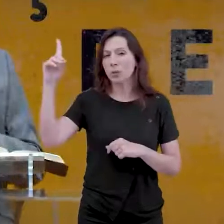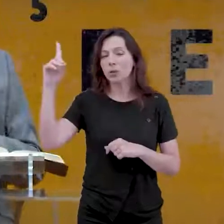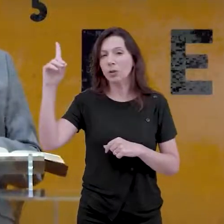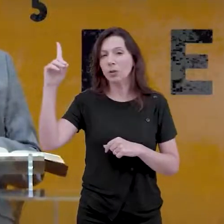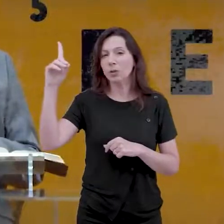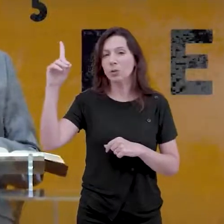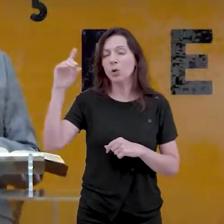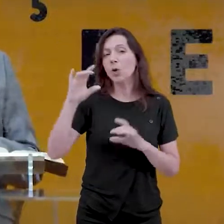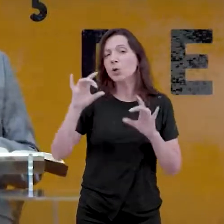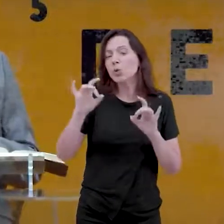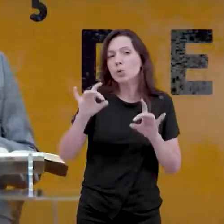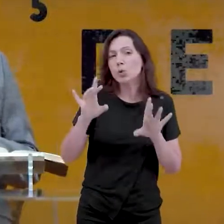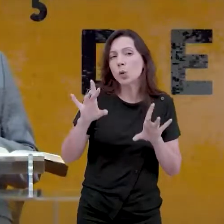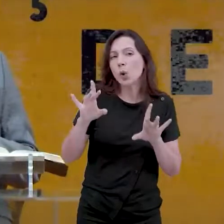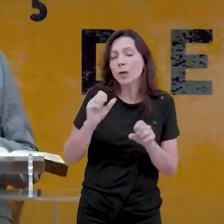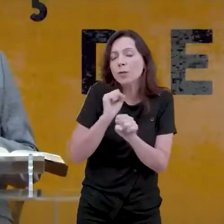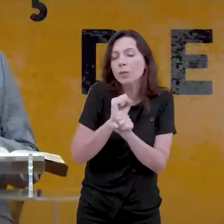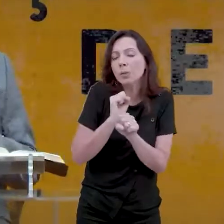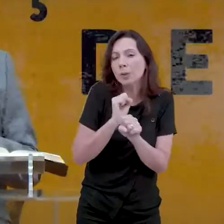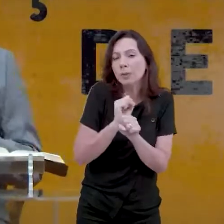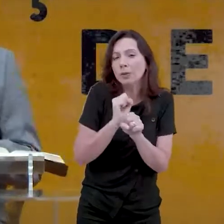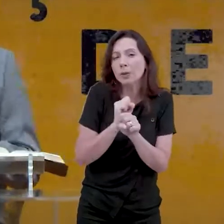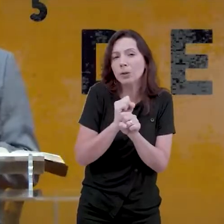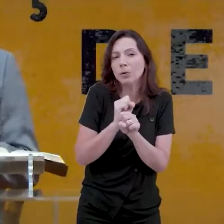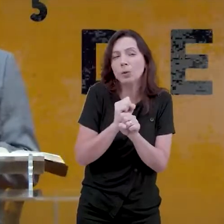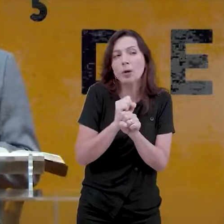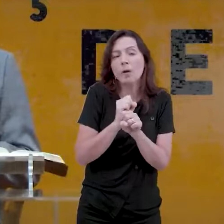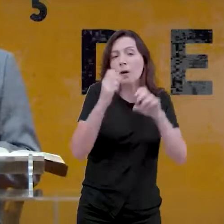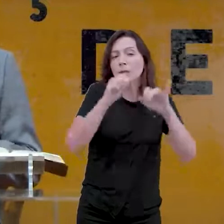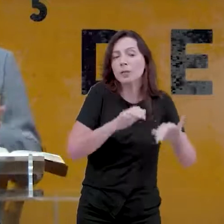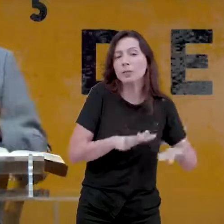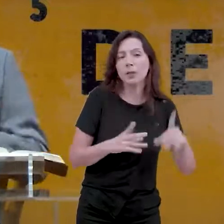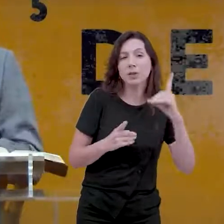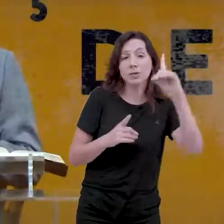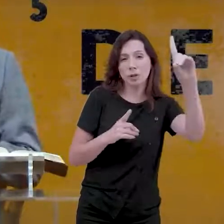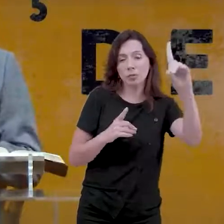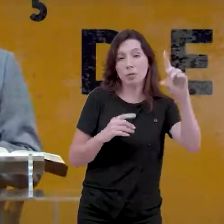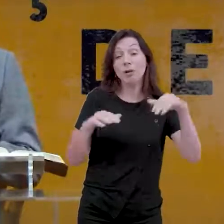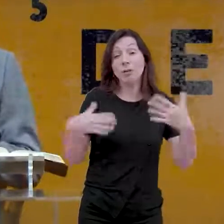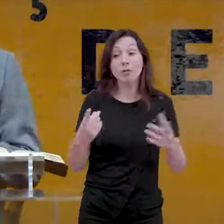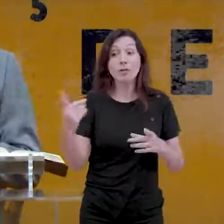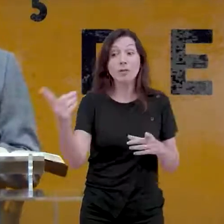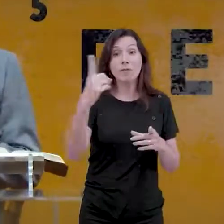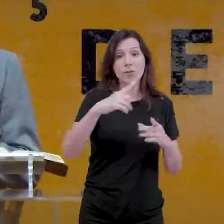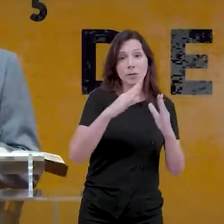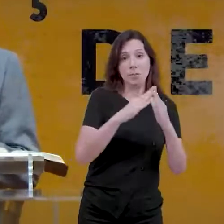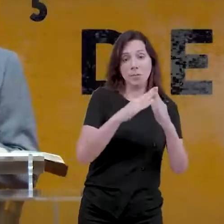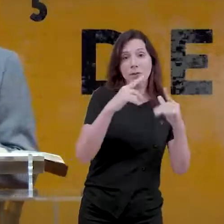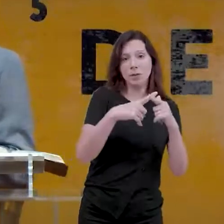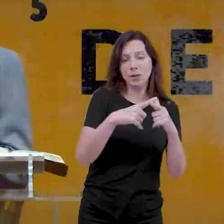Deus utilitário. Você vem para a igreja porque tem problema em casa e está precisando resolver o